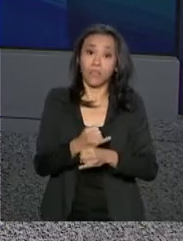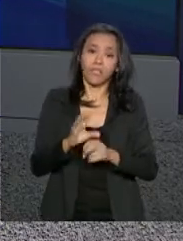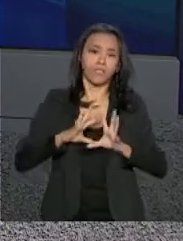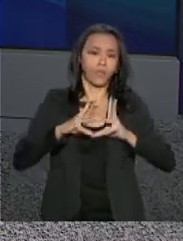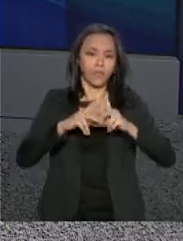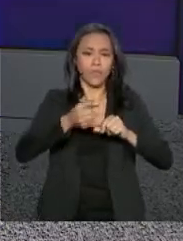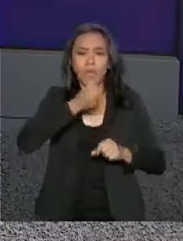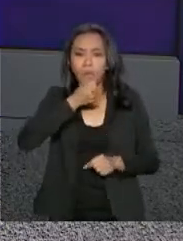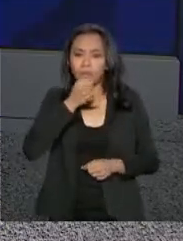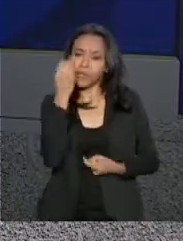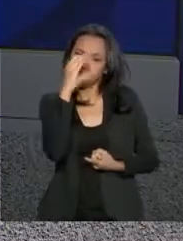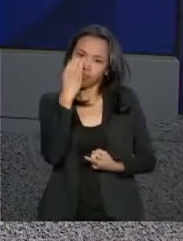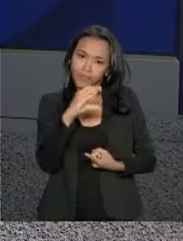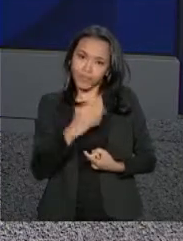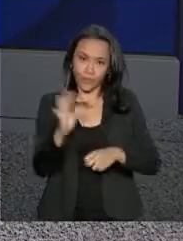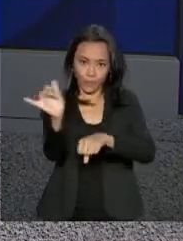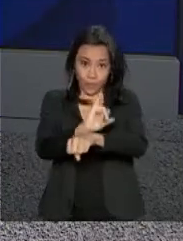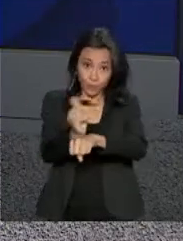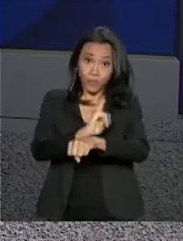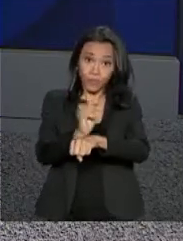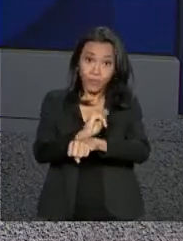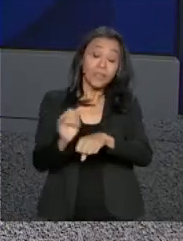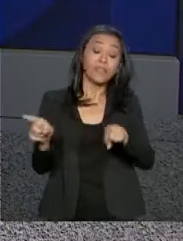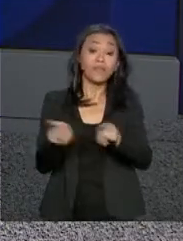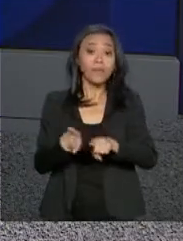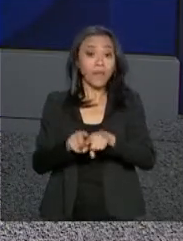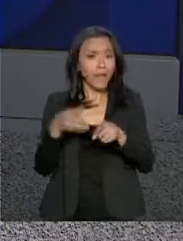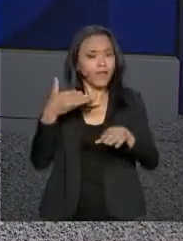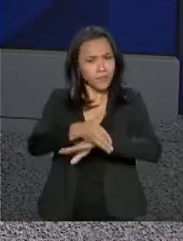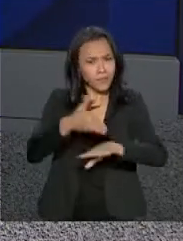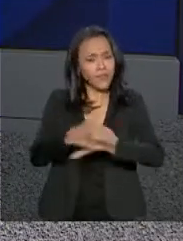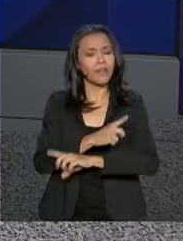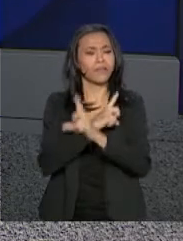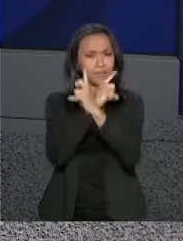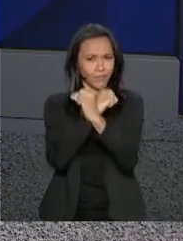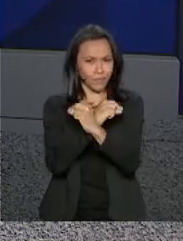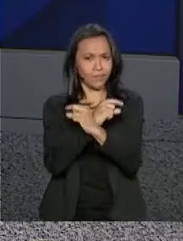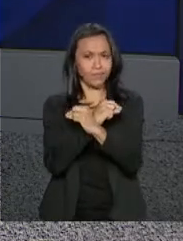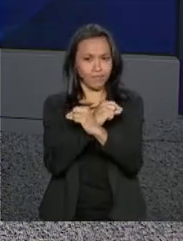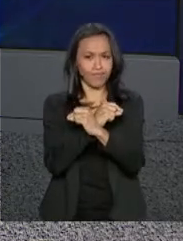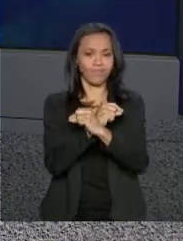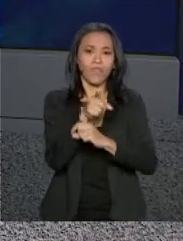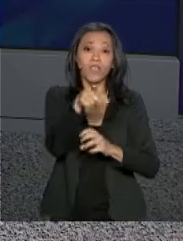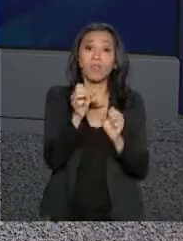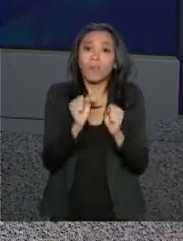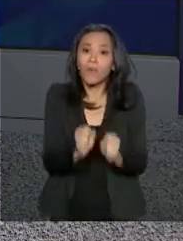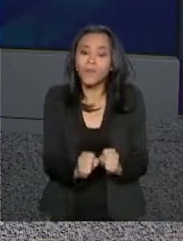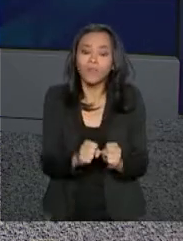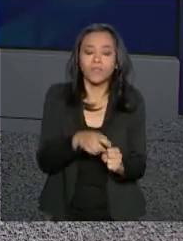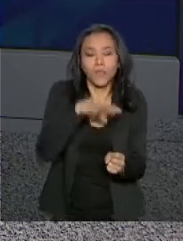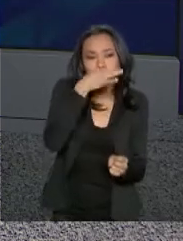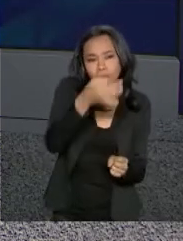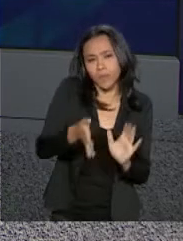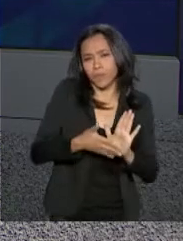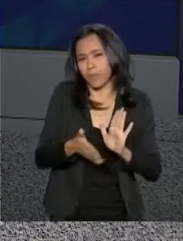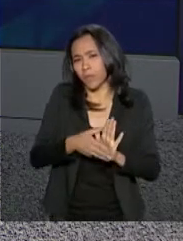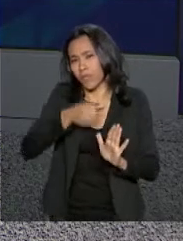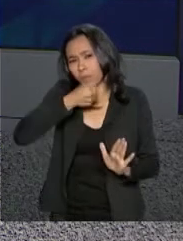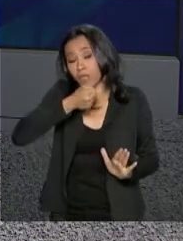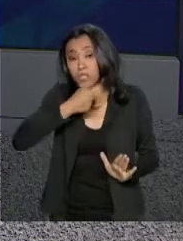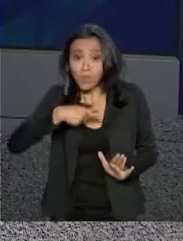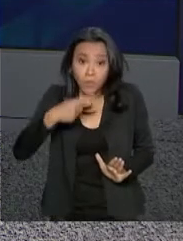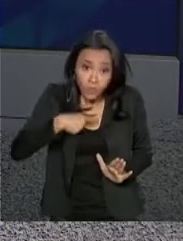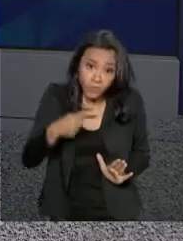todas as reportagens estão em nosso canal no YouTube. Acesse também o nosso perfil no Twitter. Você pode mandar sugestões de reportagens e